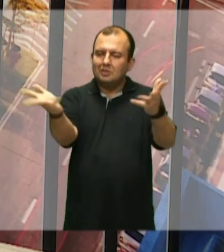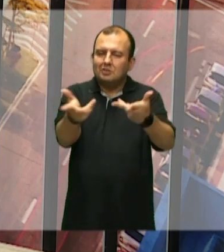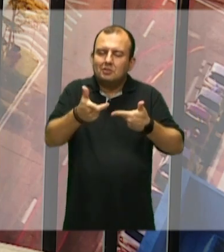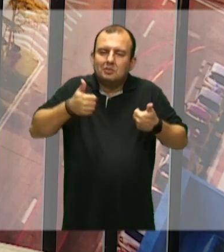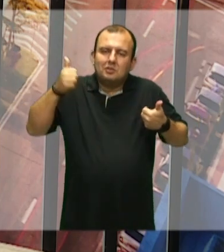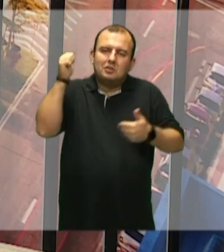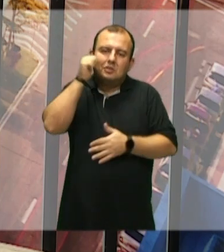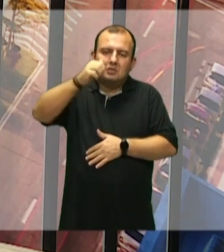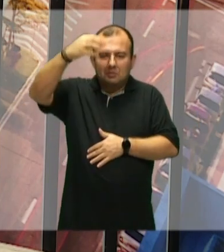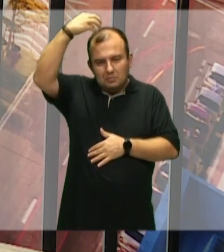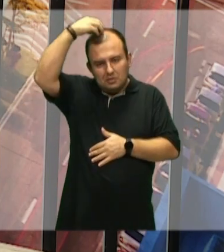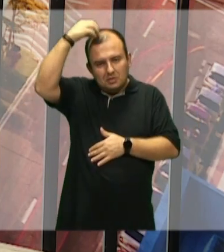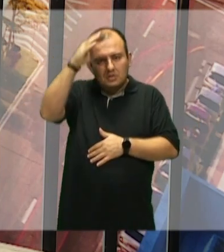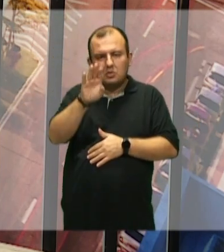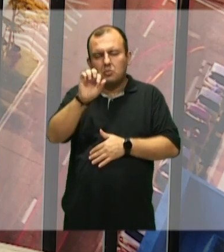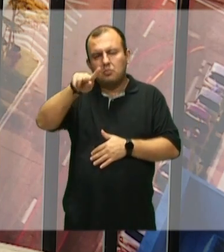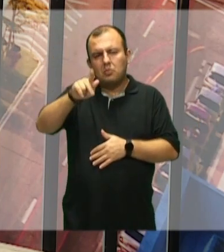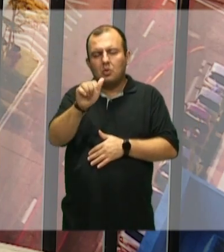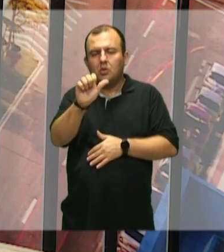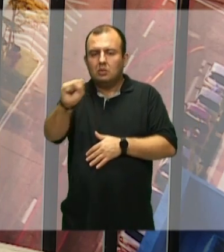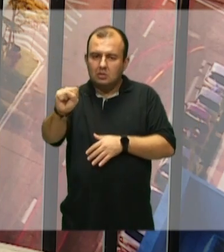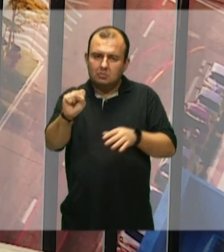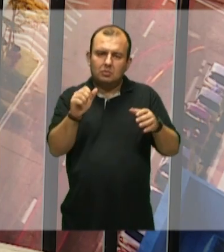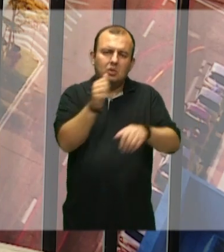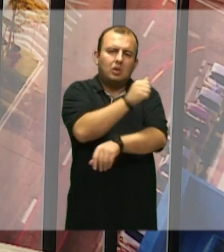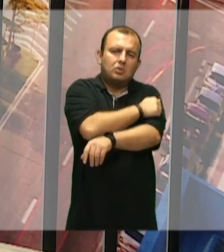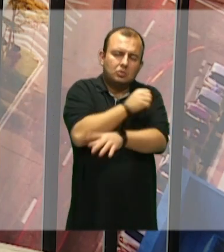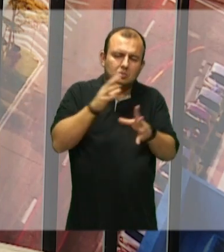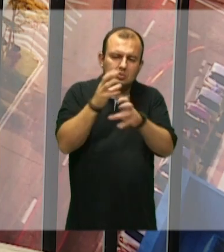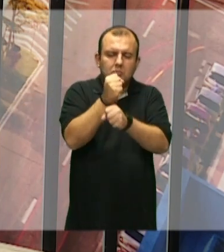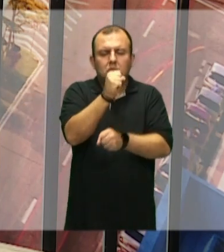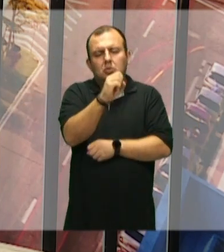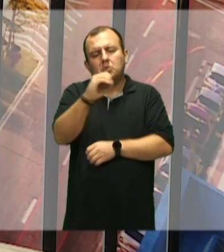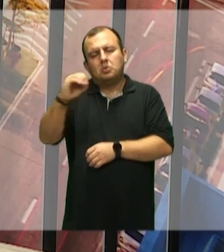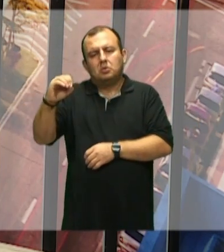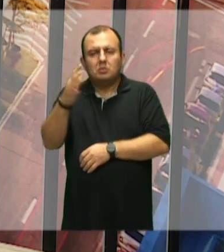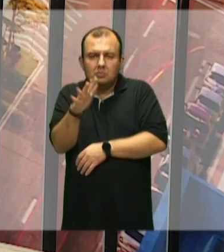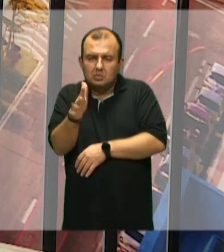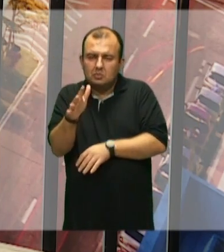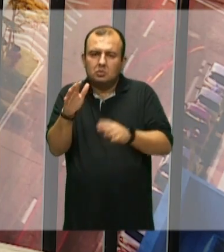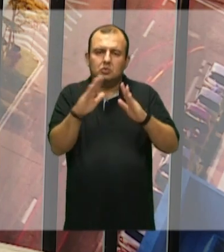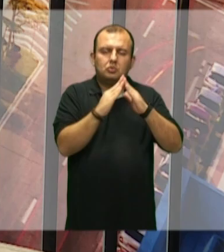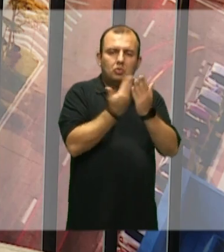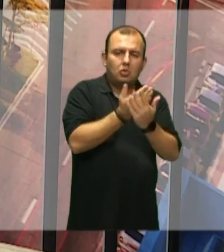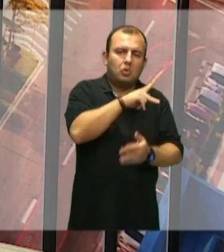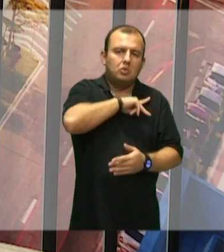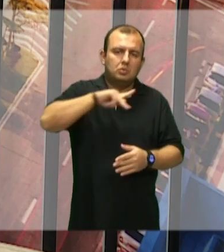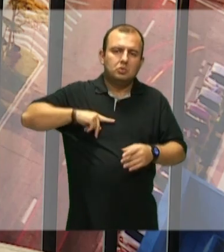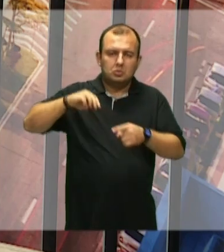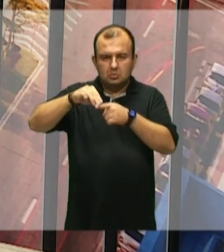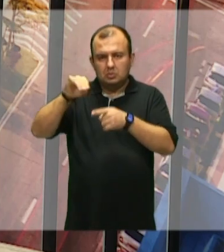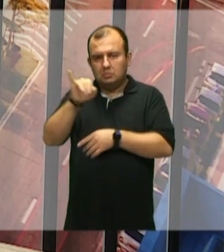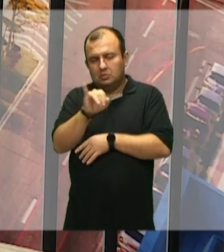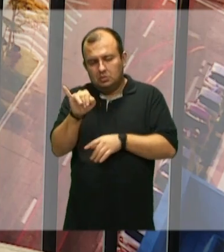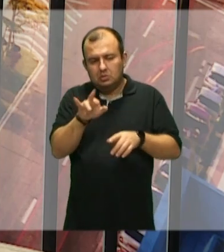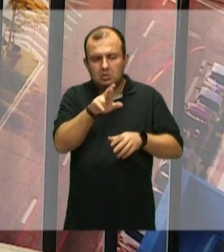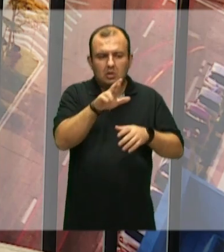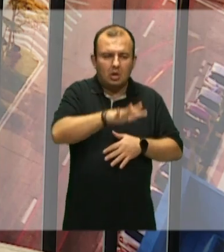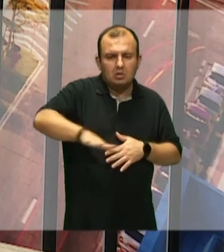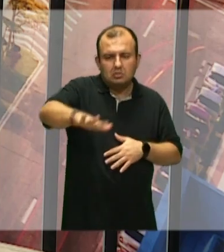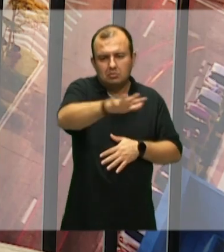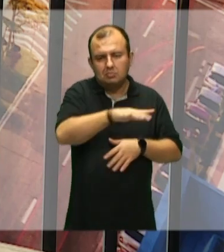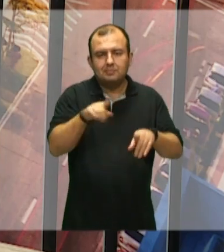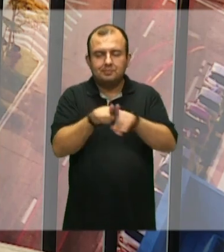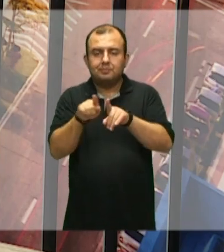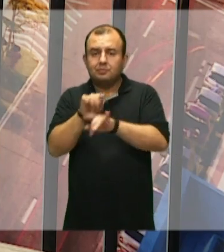das Bolinhas, para cerca de 800 crianças de escolas públicas do município de Itajaí e também da região. E também